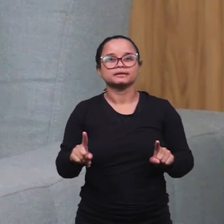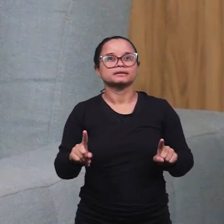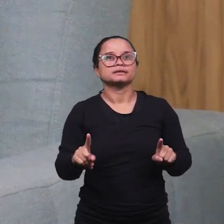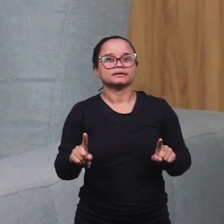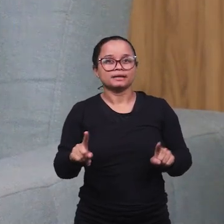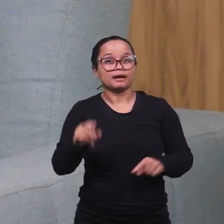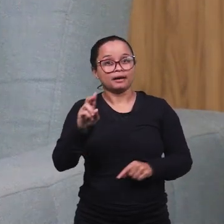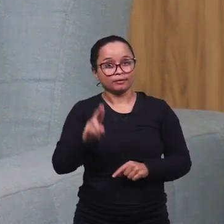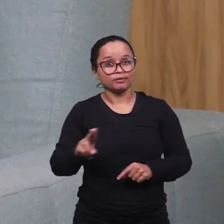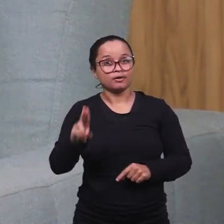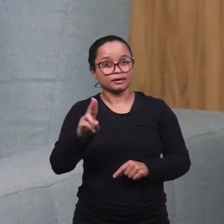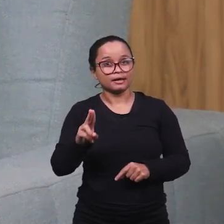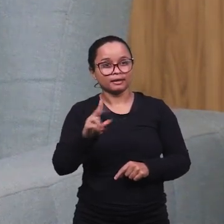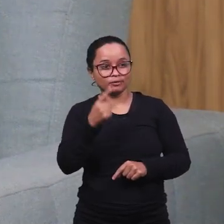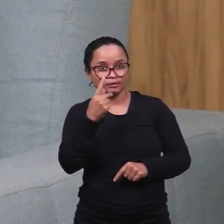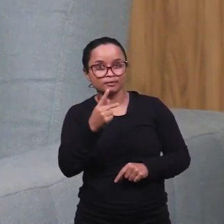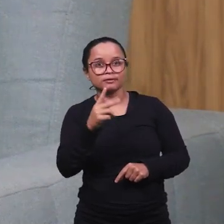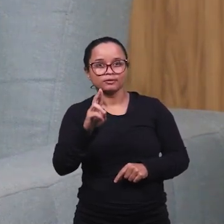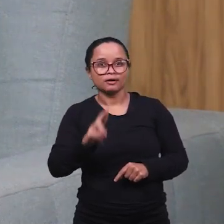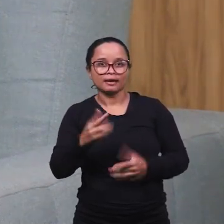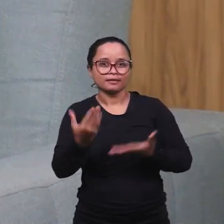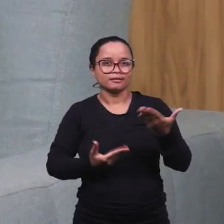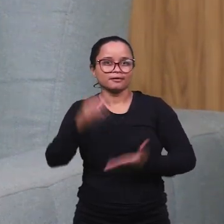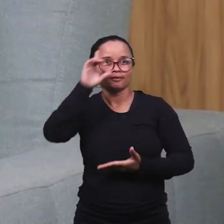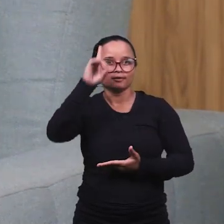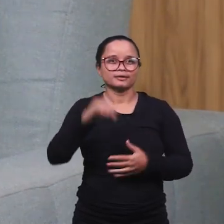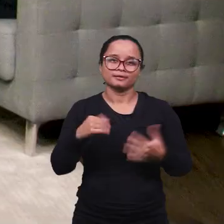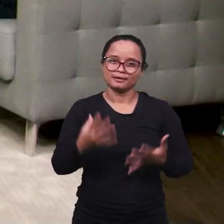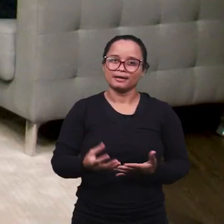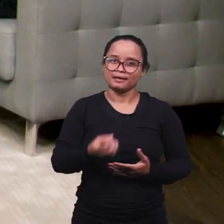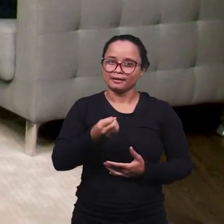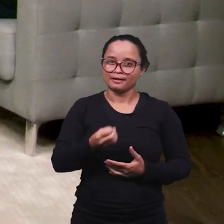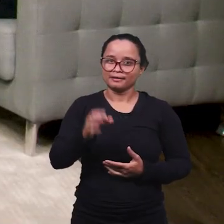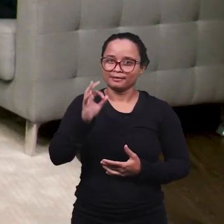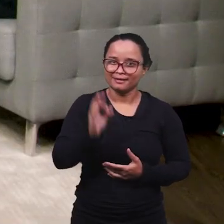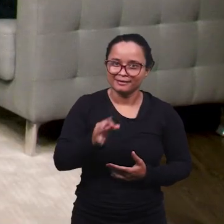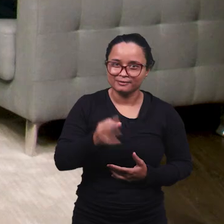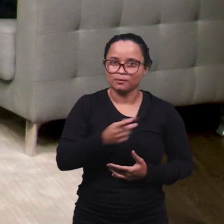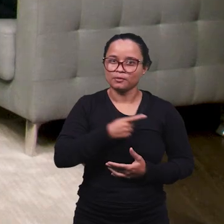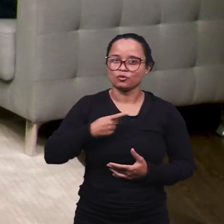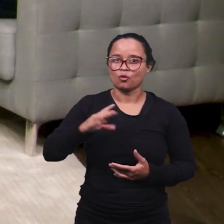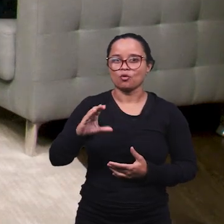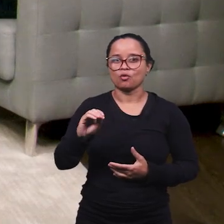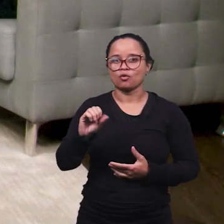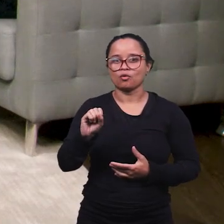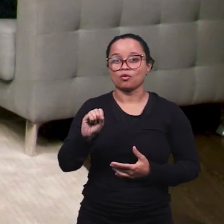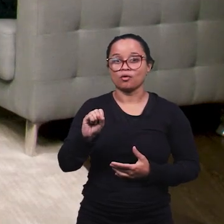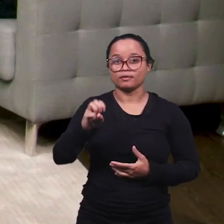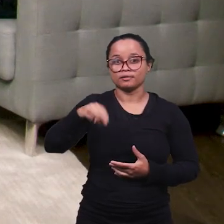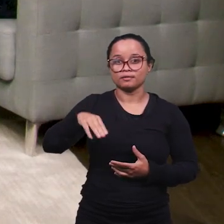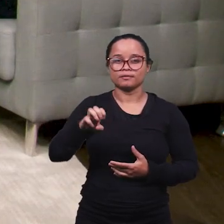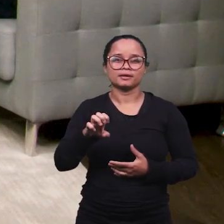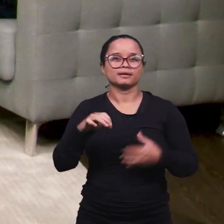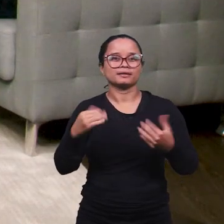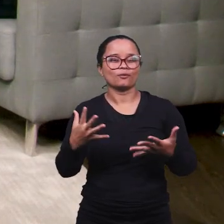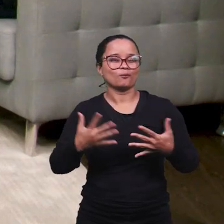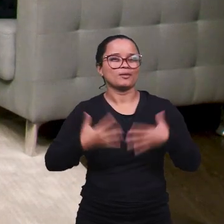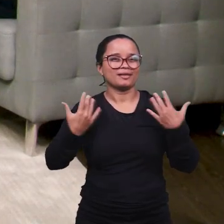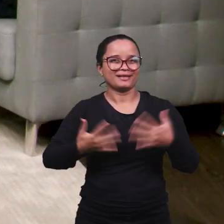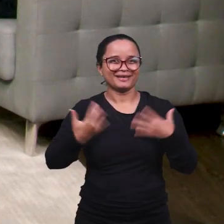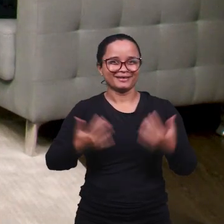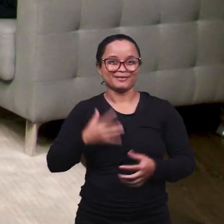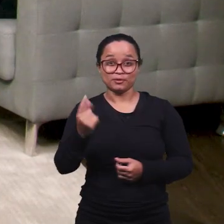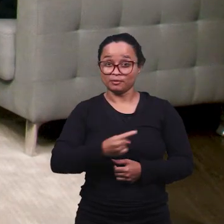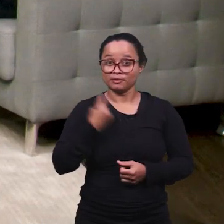mas isso é a sua instrumentalidade, é o servir a Deus. É isso mesmo, pastor Cosme? É isso mesmo, pastor Abel. É uma alegria